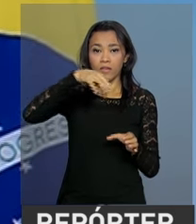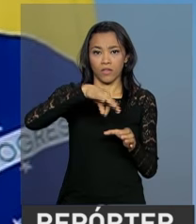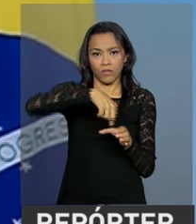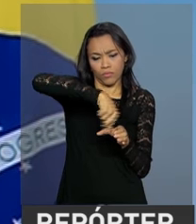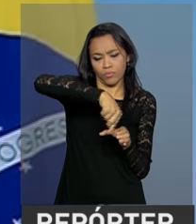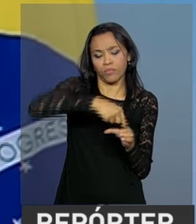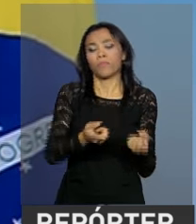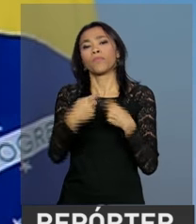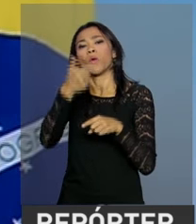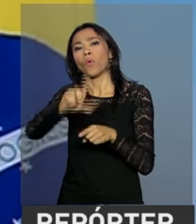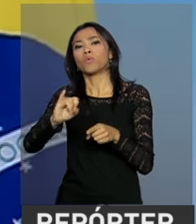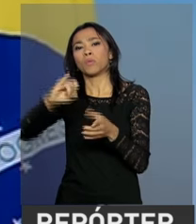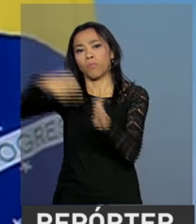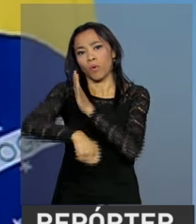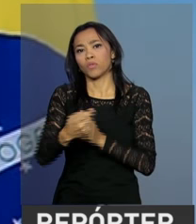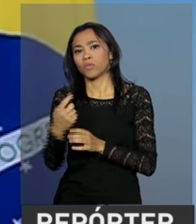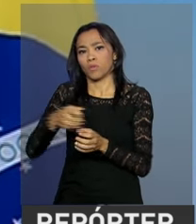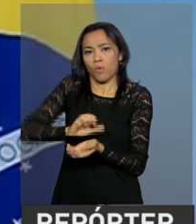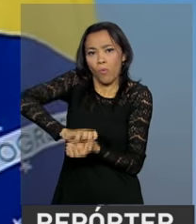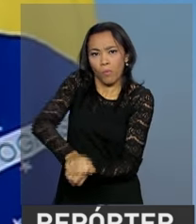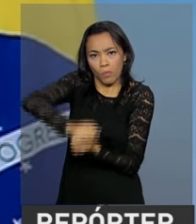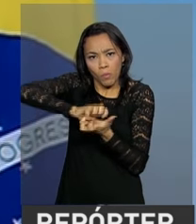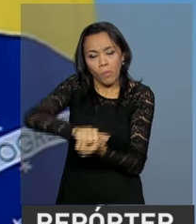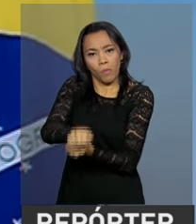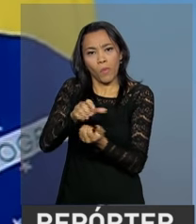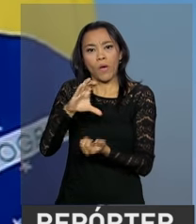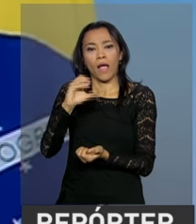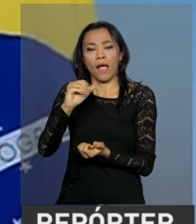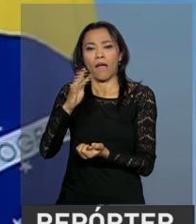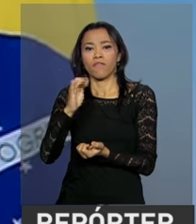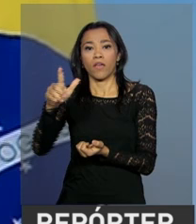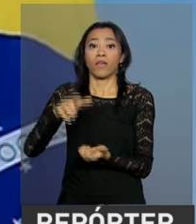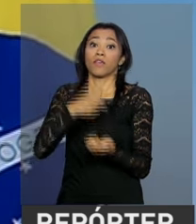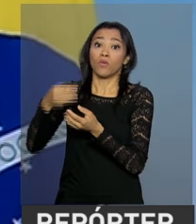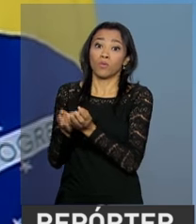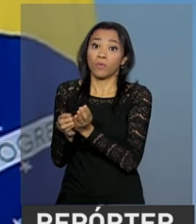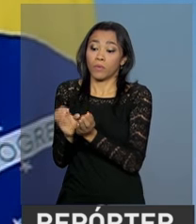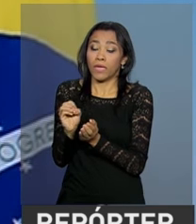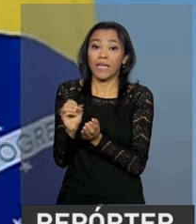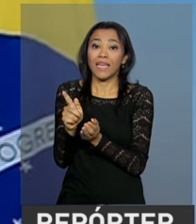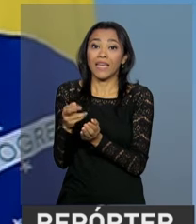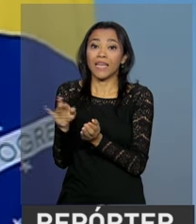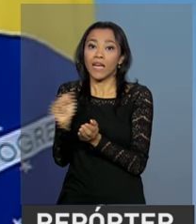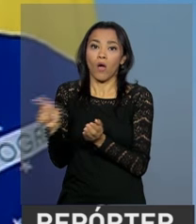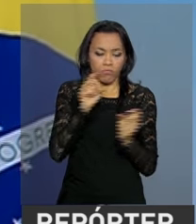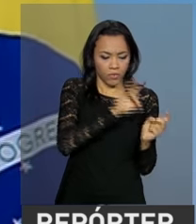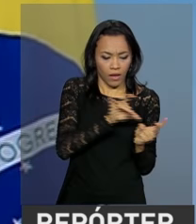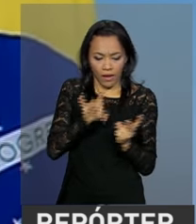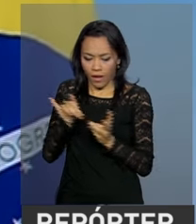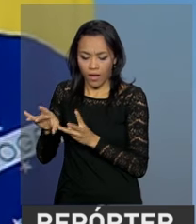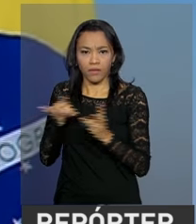você tributa o café moído e você não tributa o café em grão. Na verdade, aí